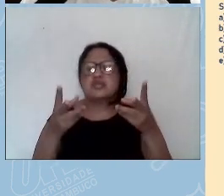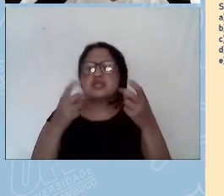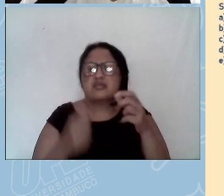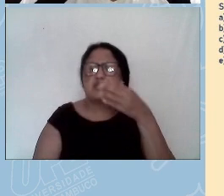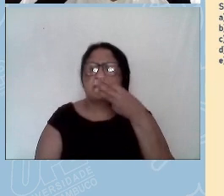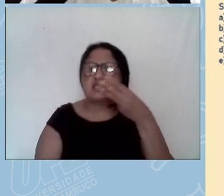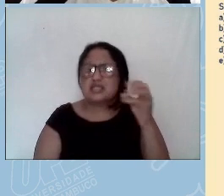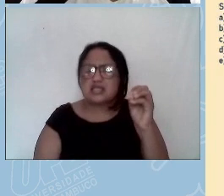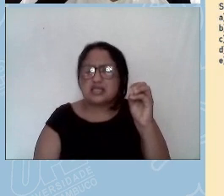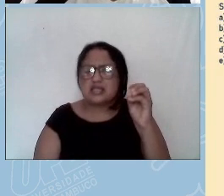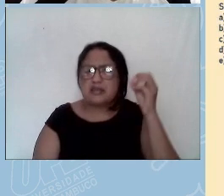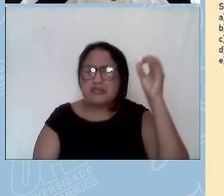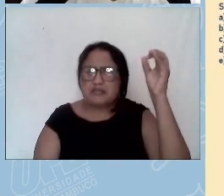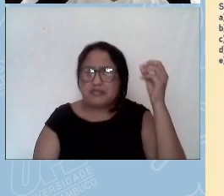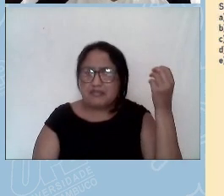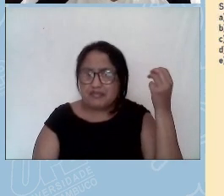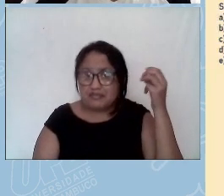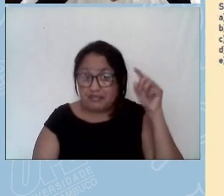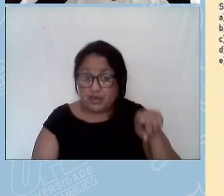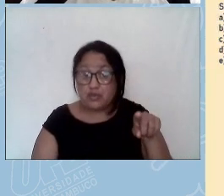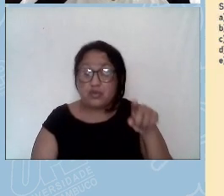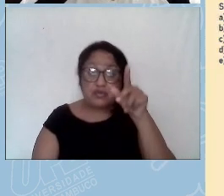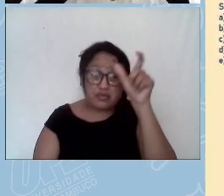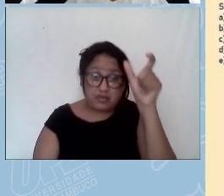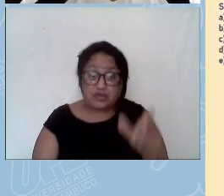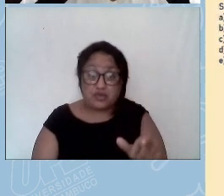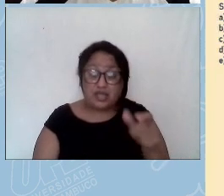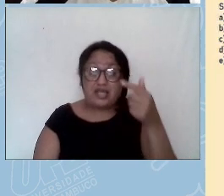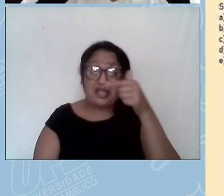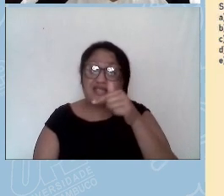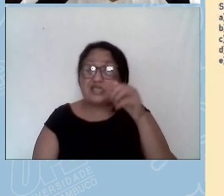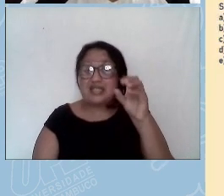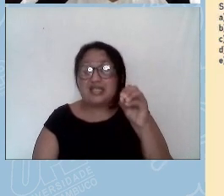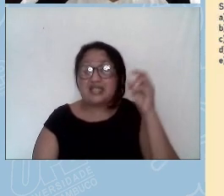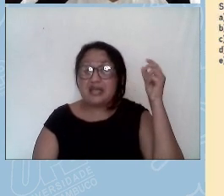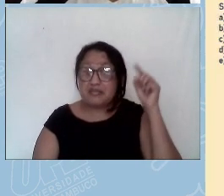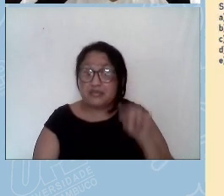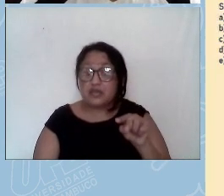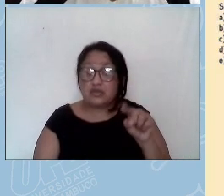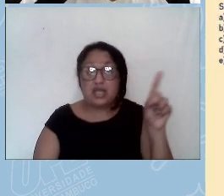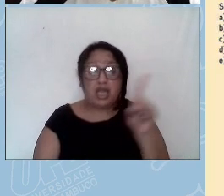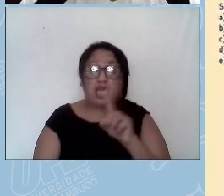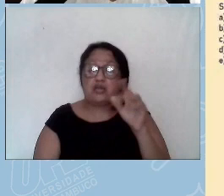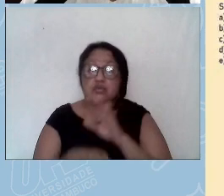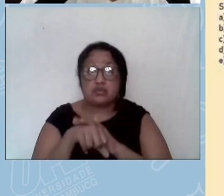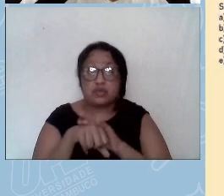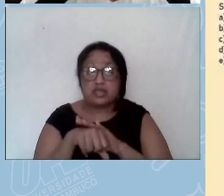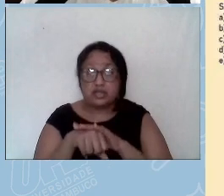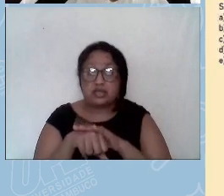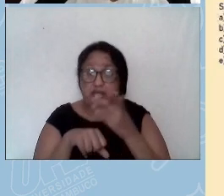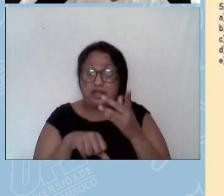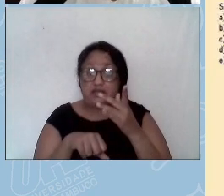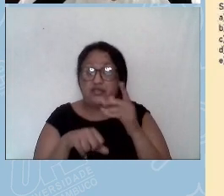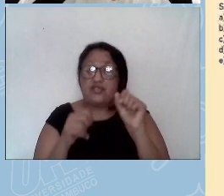contaminadas e 70 mil não contaminadas fazendo esse cálculo percentual